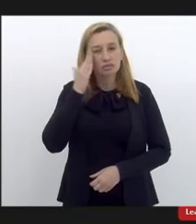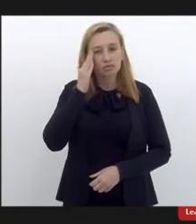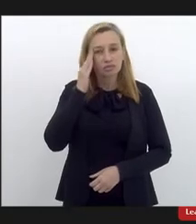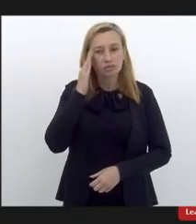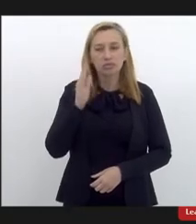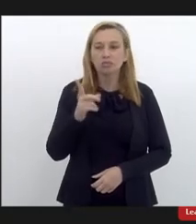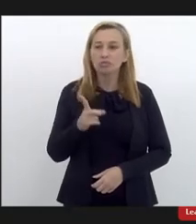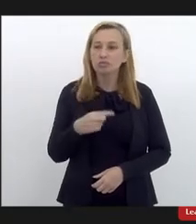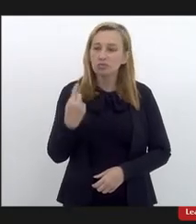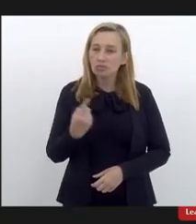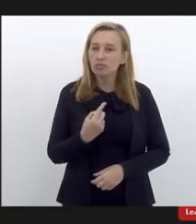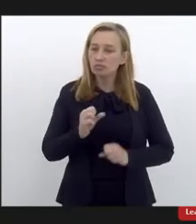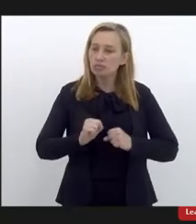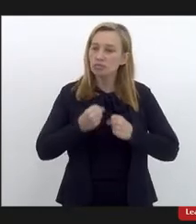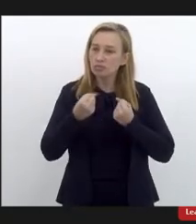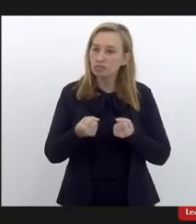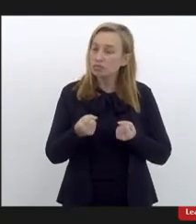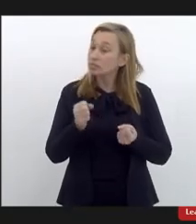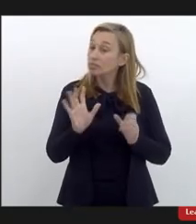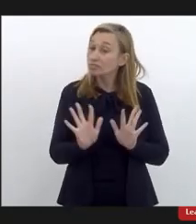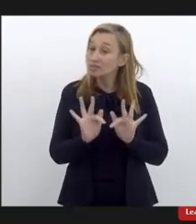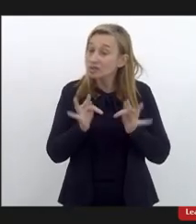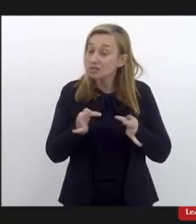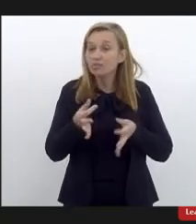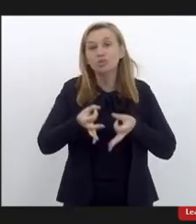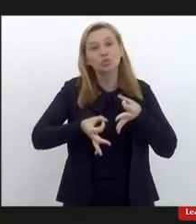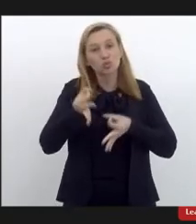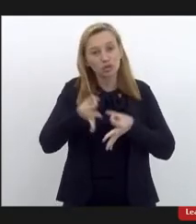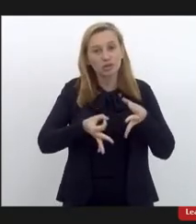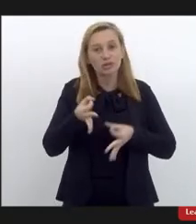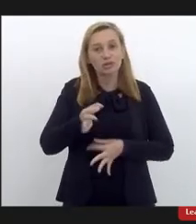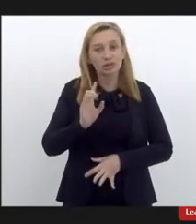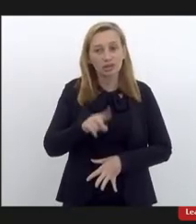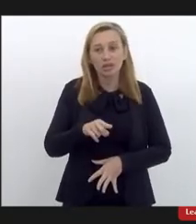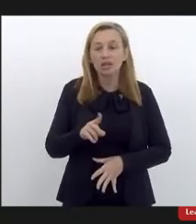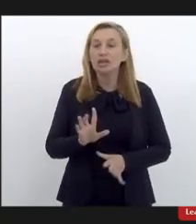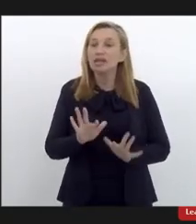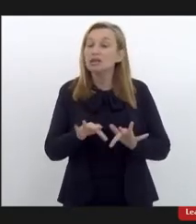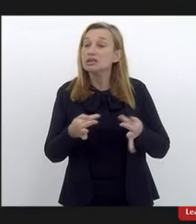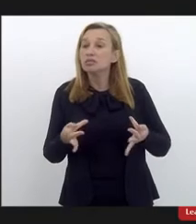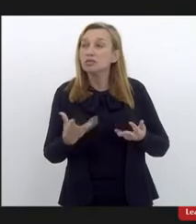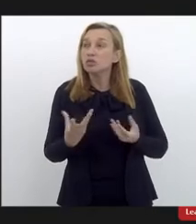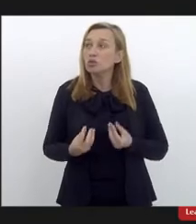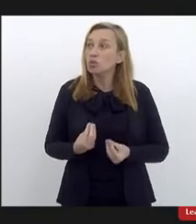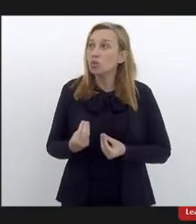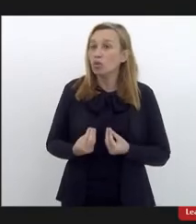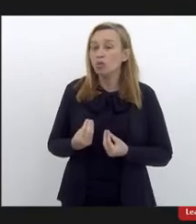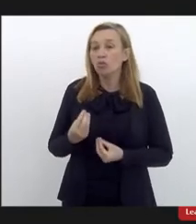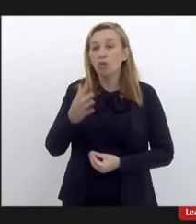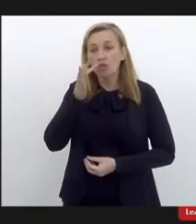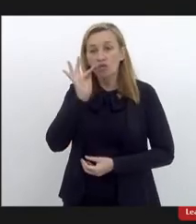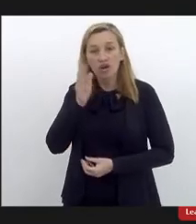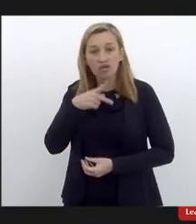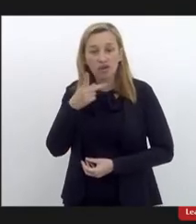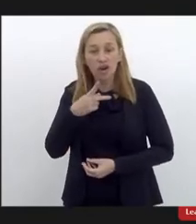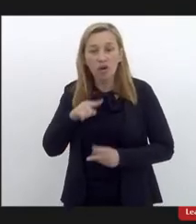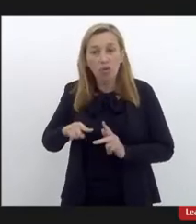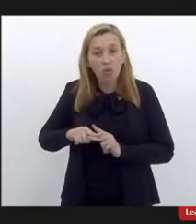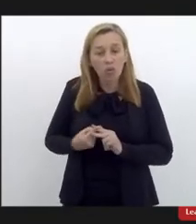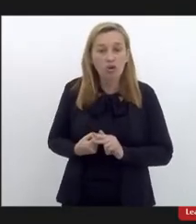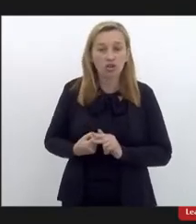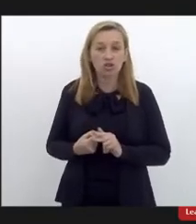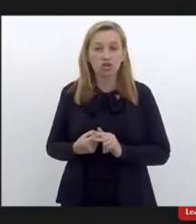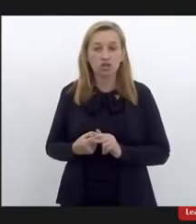que o que a gente está buscando é simplesmente justiça, né? É simplesmente, como o Flávio bem falou, corrigir essa